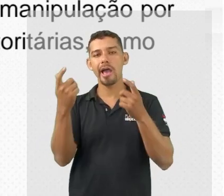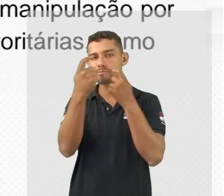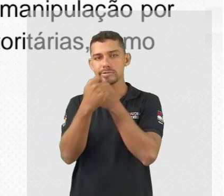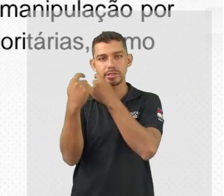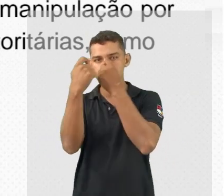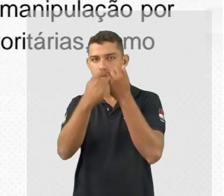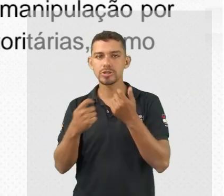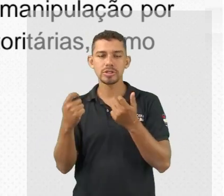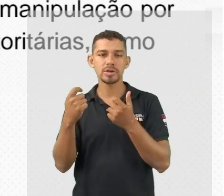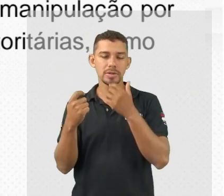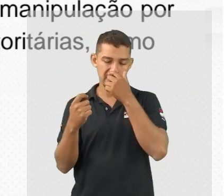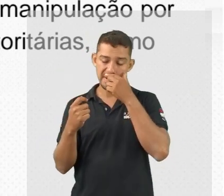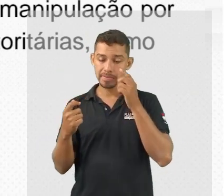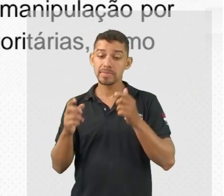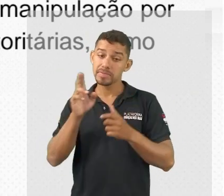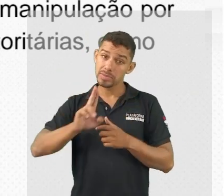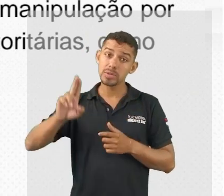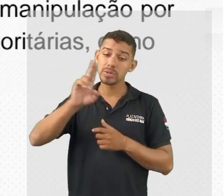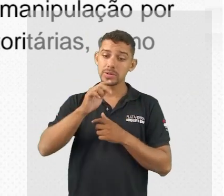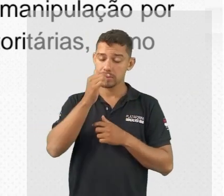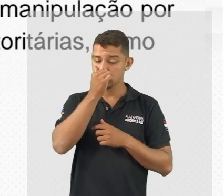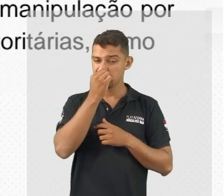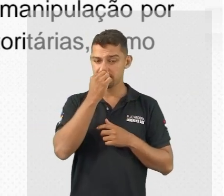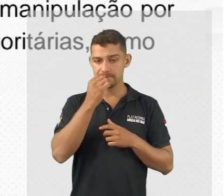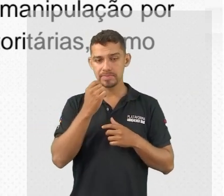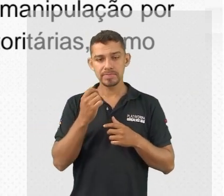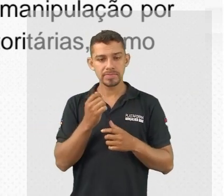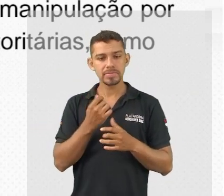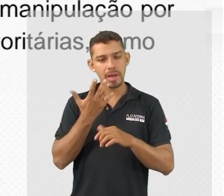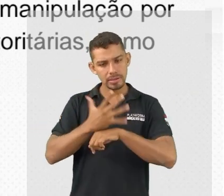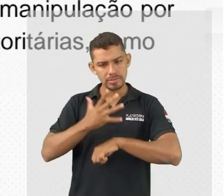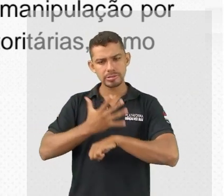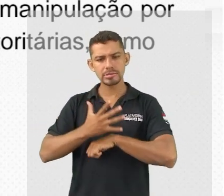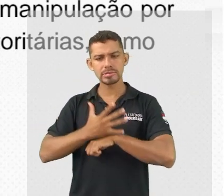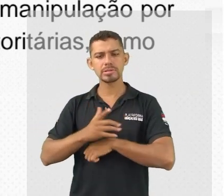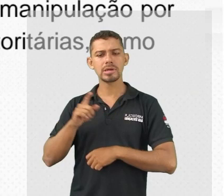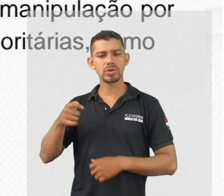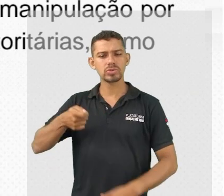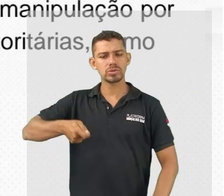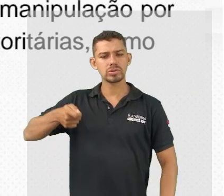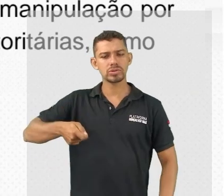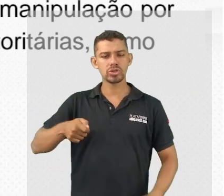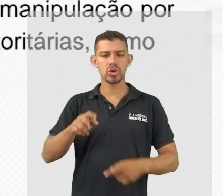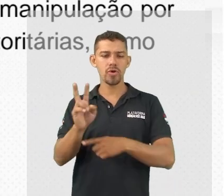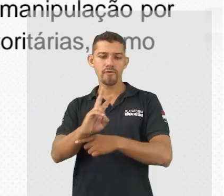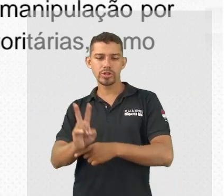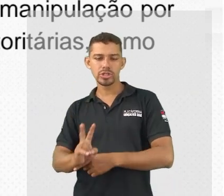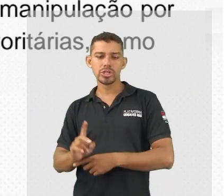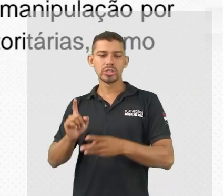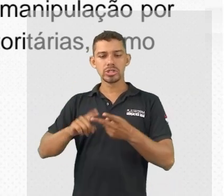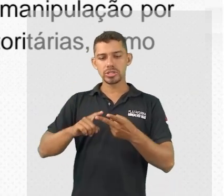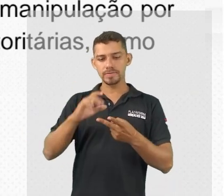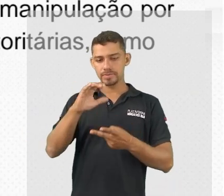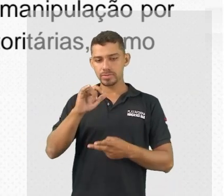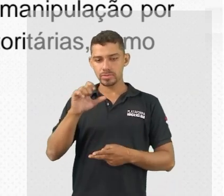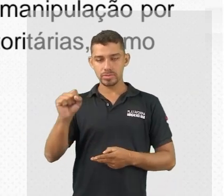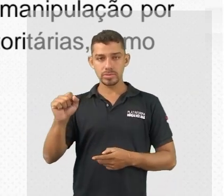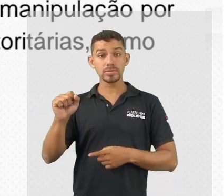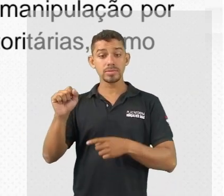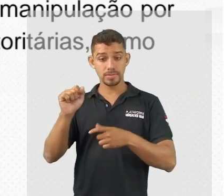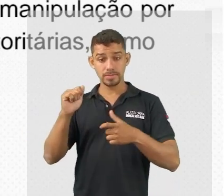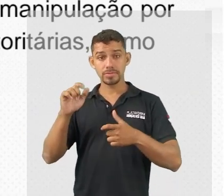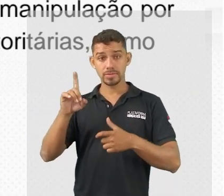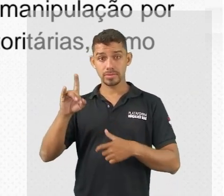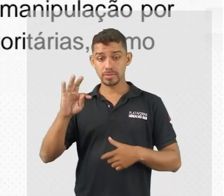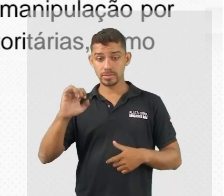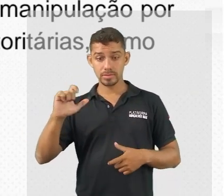por fake news e o uso de redes para práticas autoritárias como vigilância e censura digital, ou